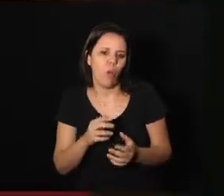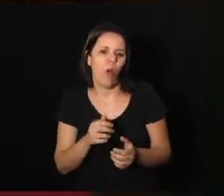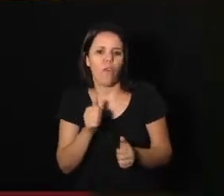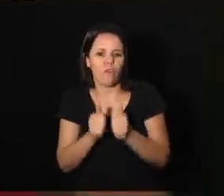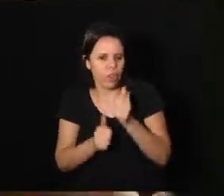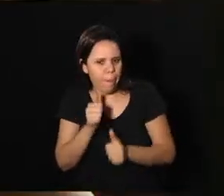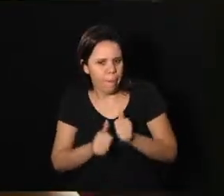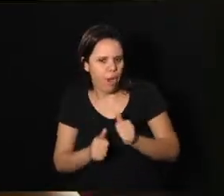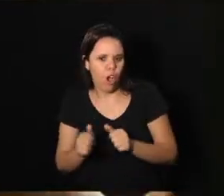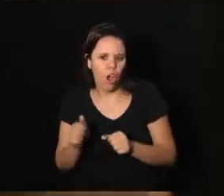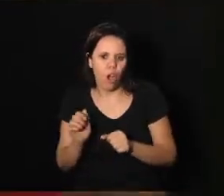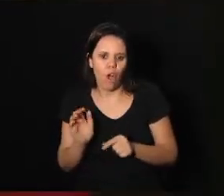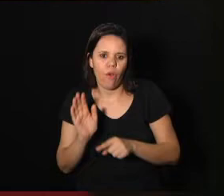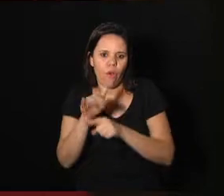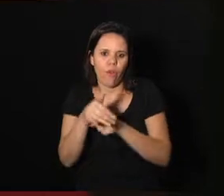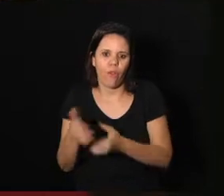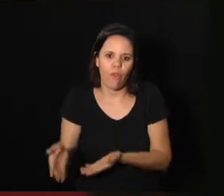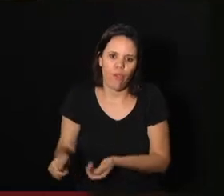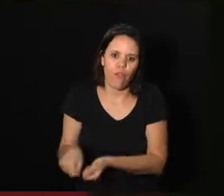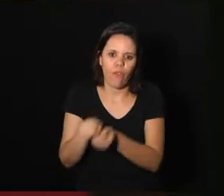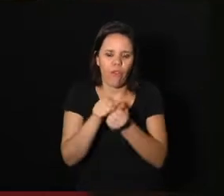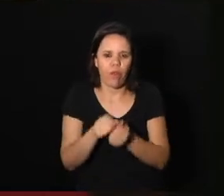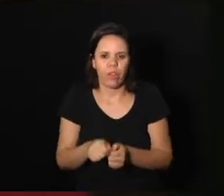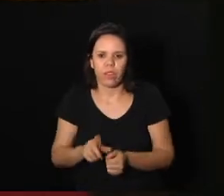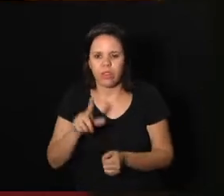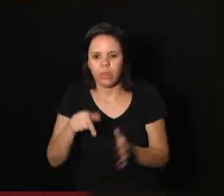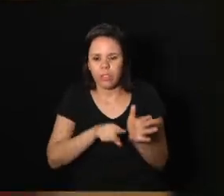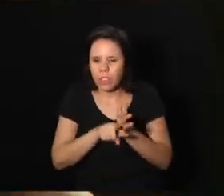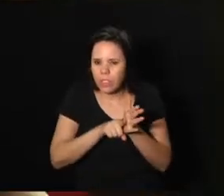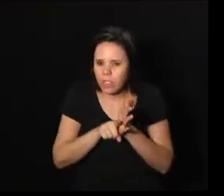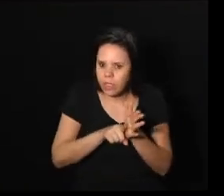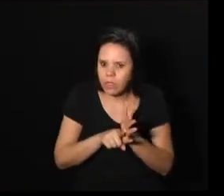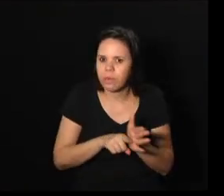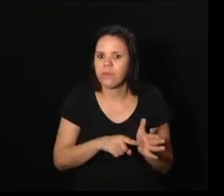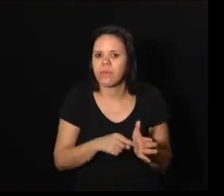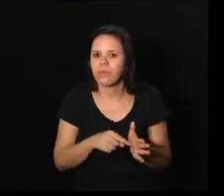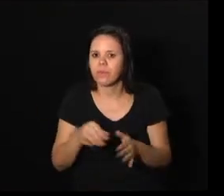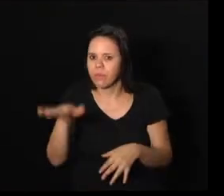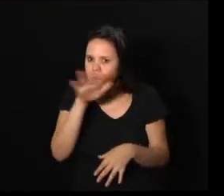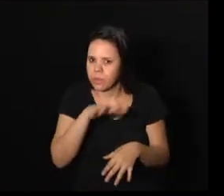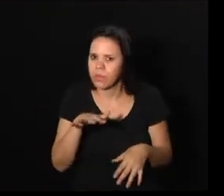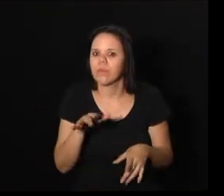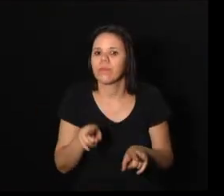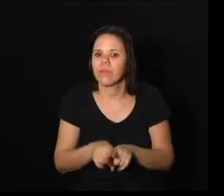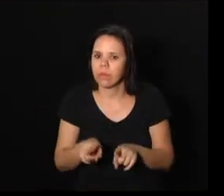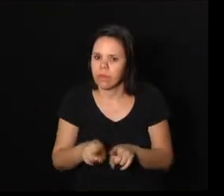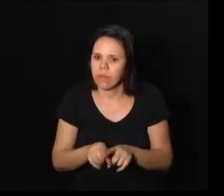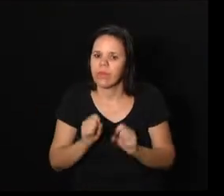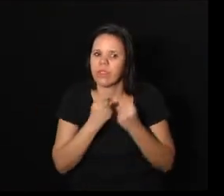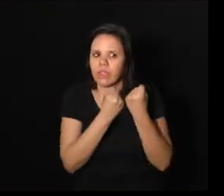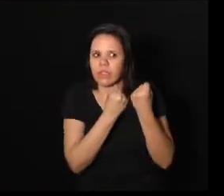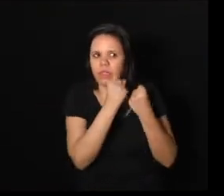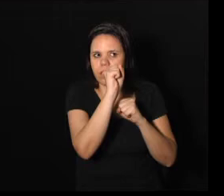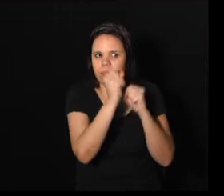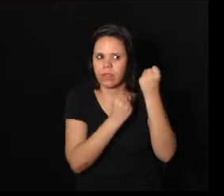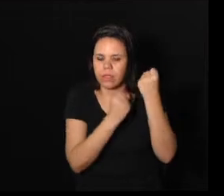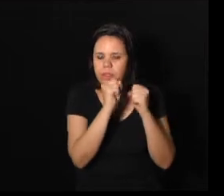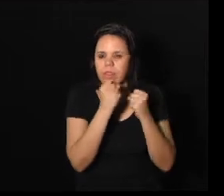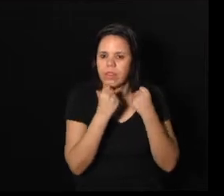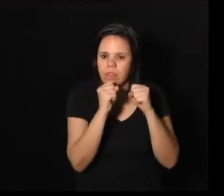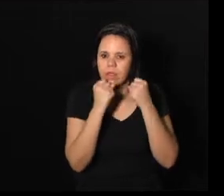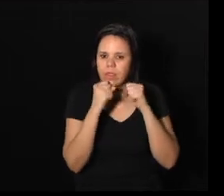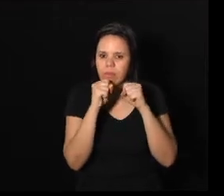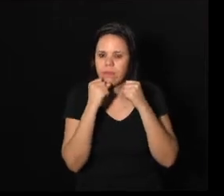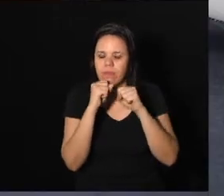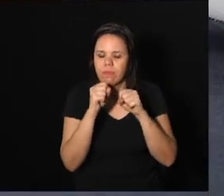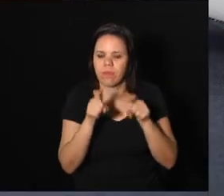vôlei. E aí, por isso que eu acabei indo pesquisar mais atrás. Tem toda uma parte de execução dos exercícios, a